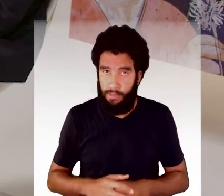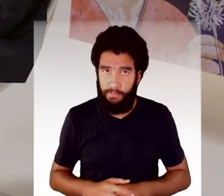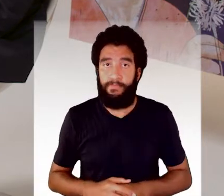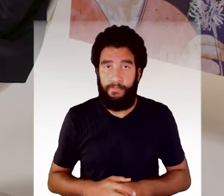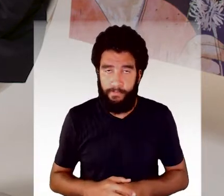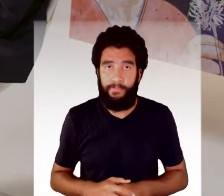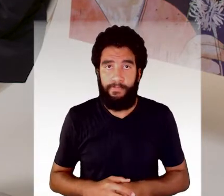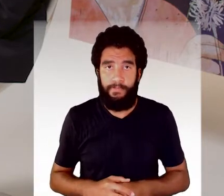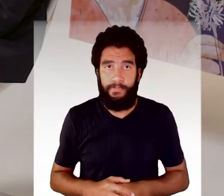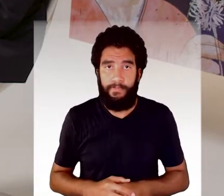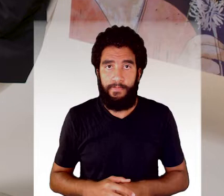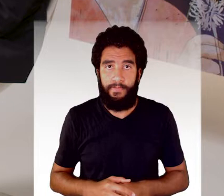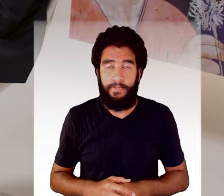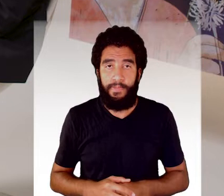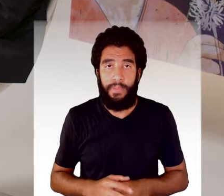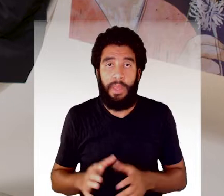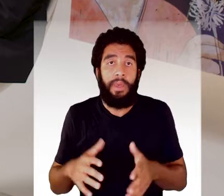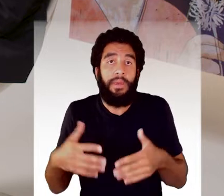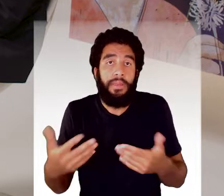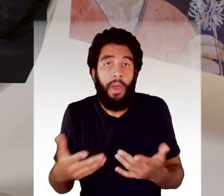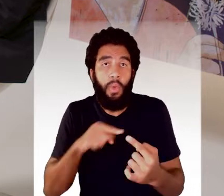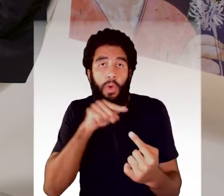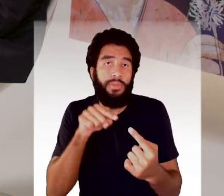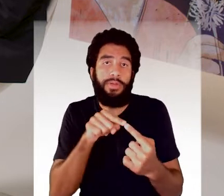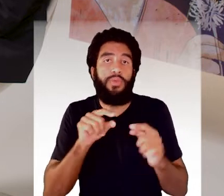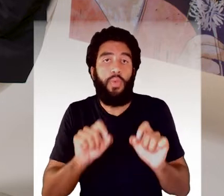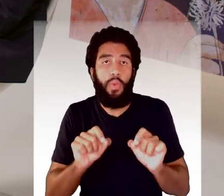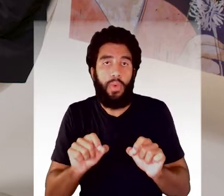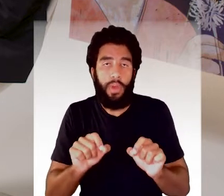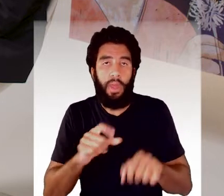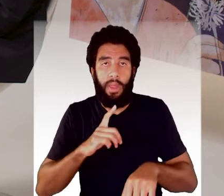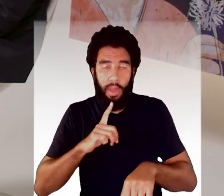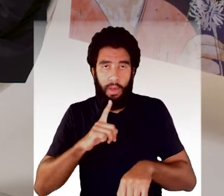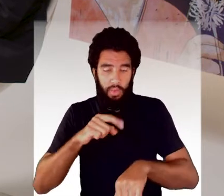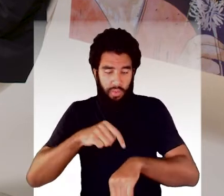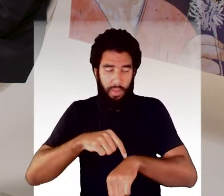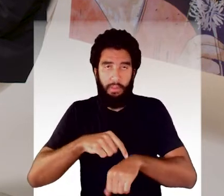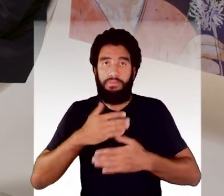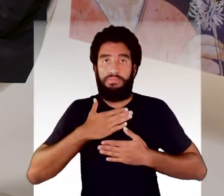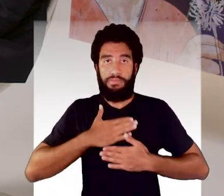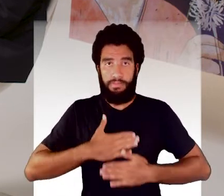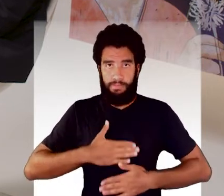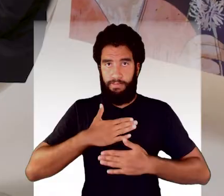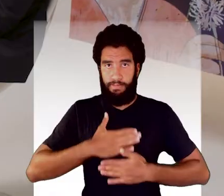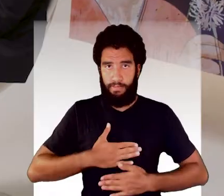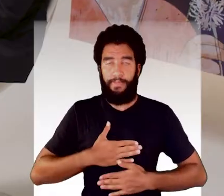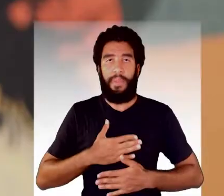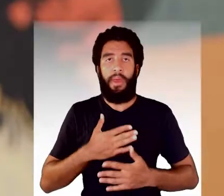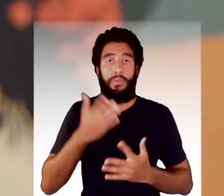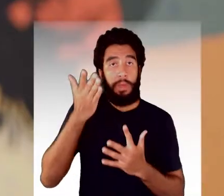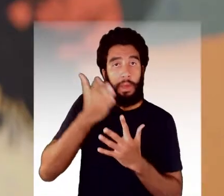uma atuação pautada pela segurança dos trabalhadores é assegurar a manutenção de pausas e limitar a jornada. É o ponto mais